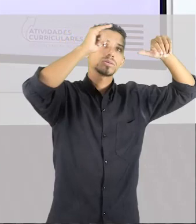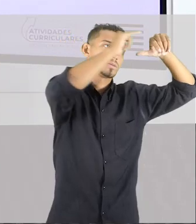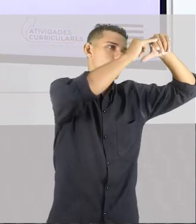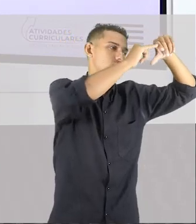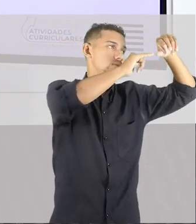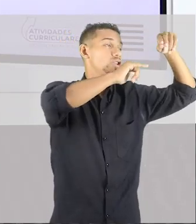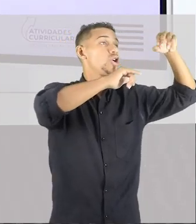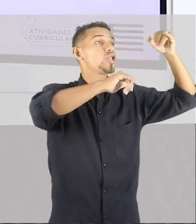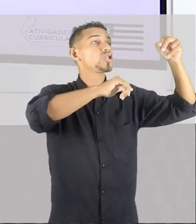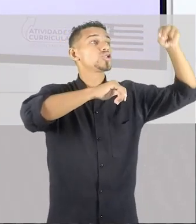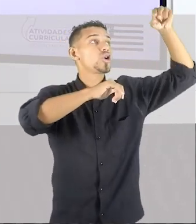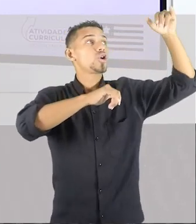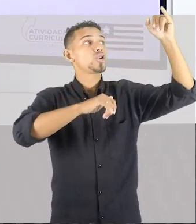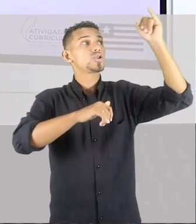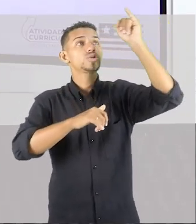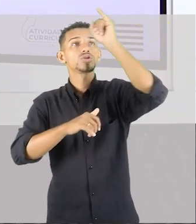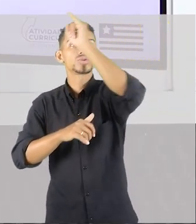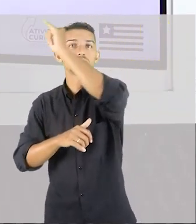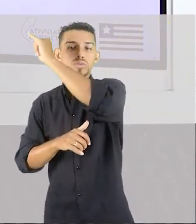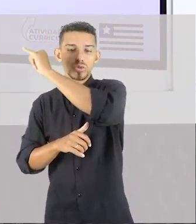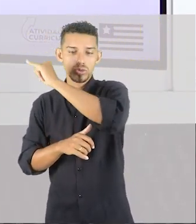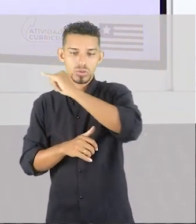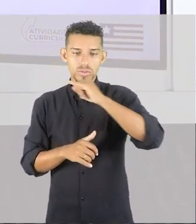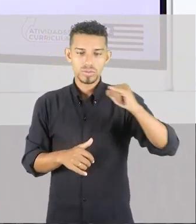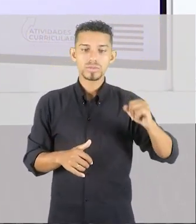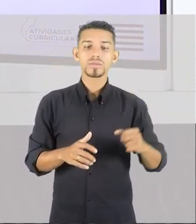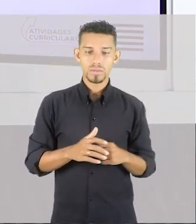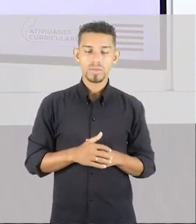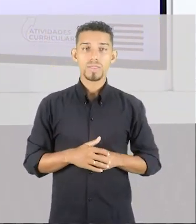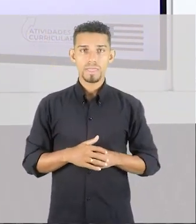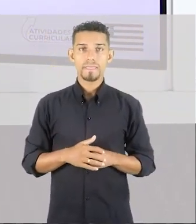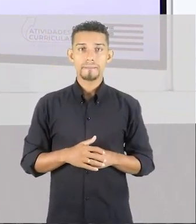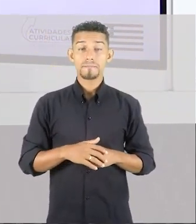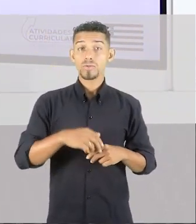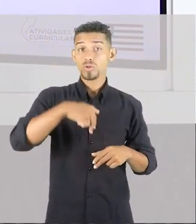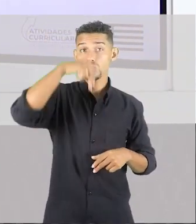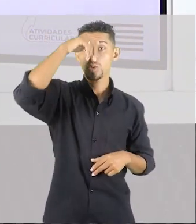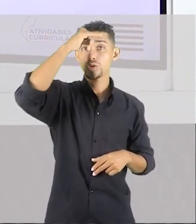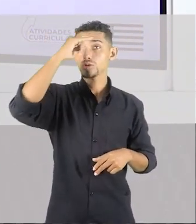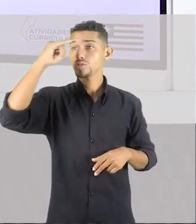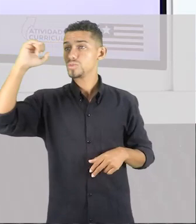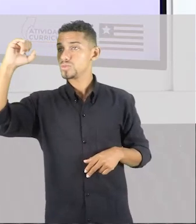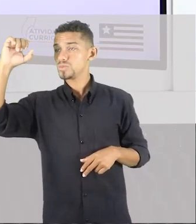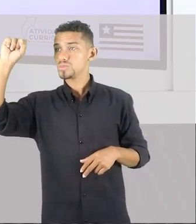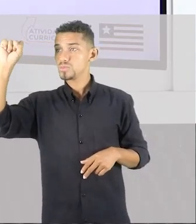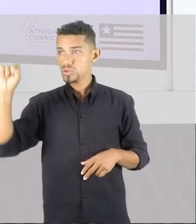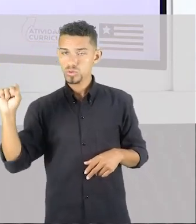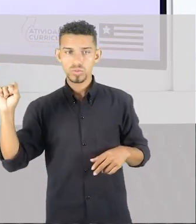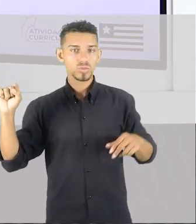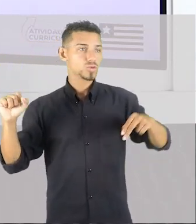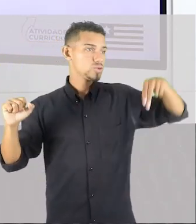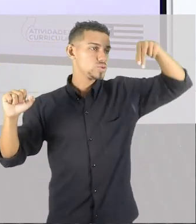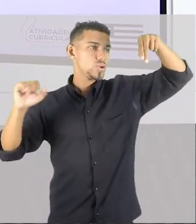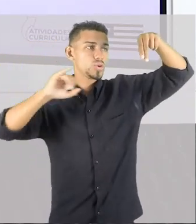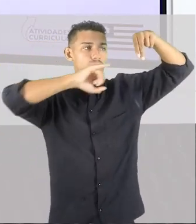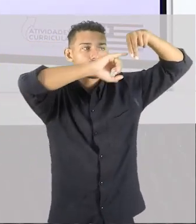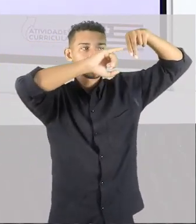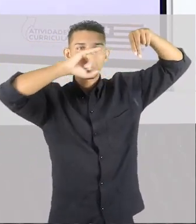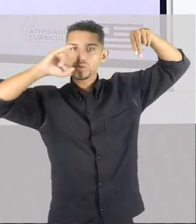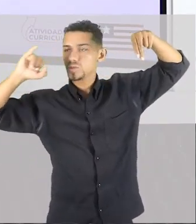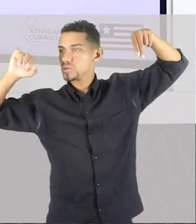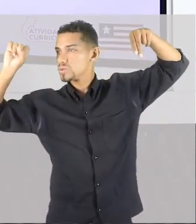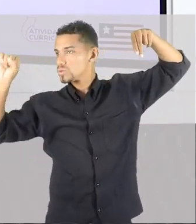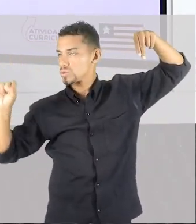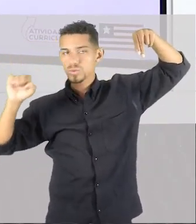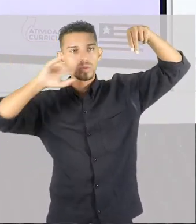do norte para o sul, do norte para o sul. Vão sair linhas lá, do norte para o sul, do norte para o sul. Tá? Então, norte, polo, sul. Então aqui